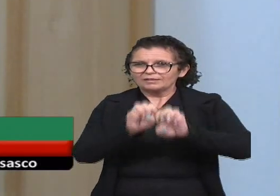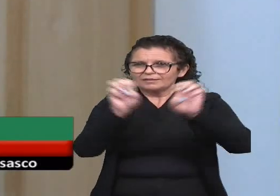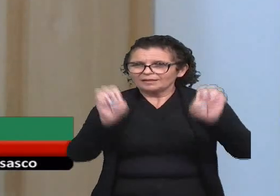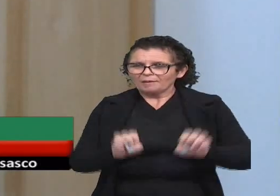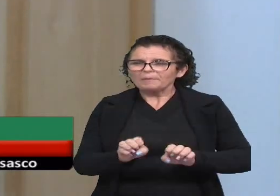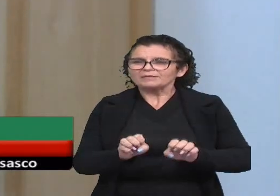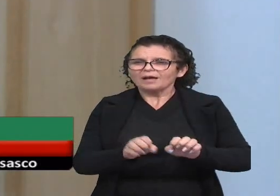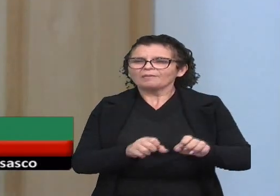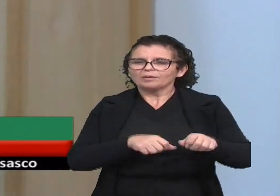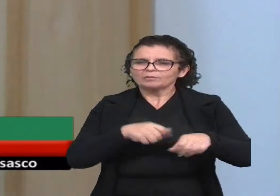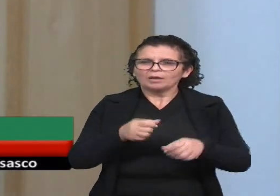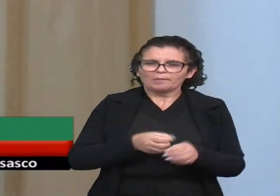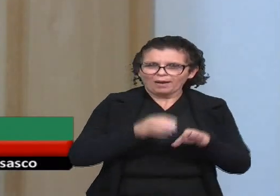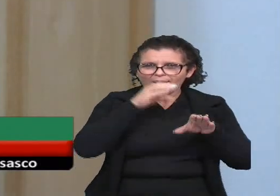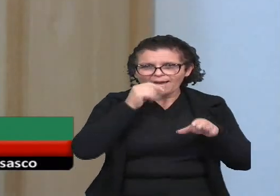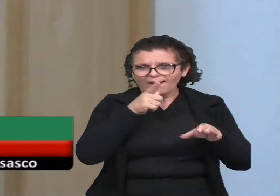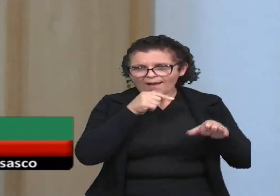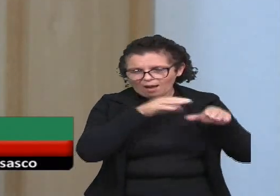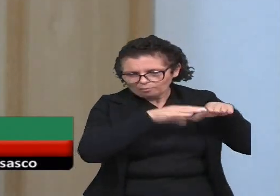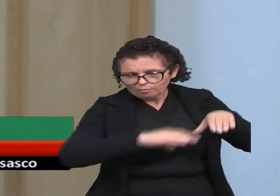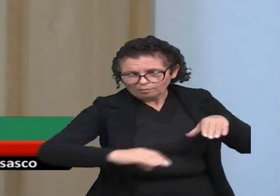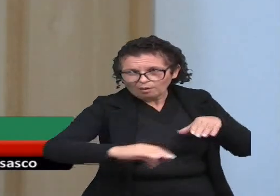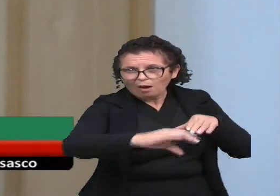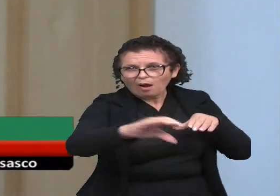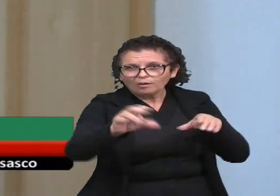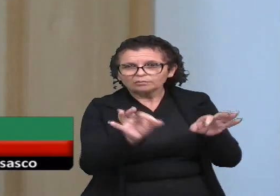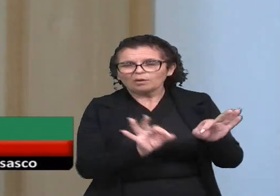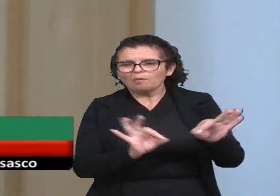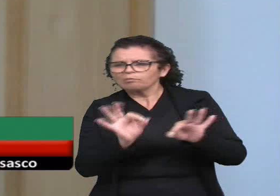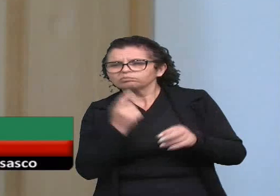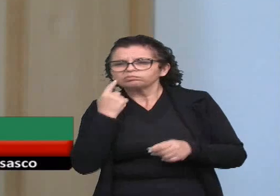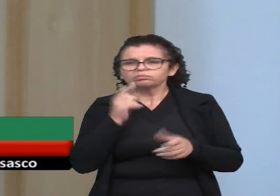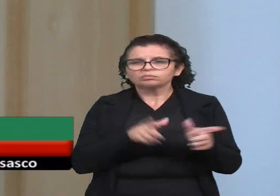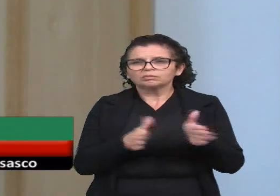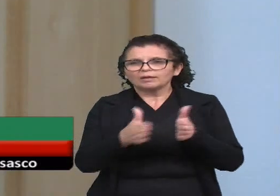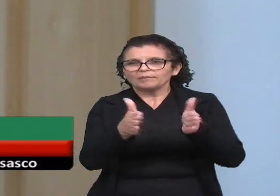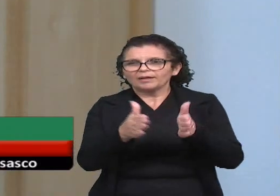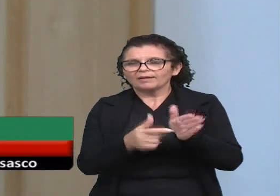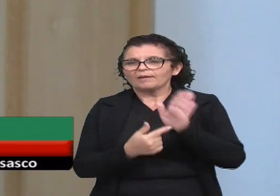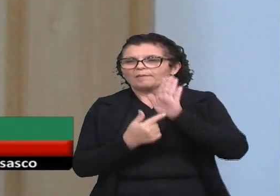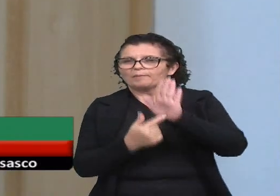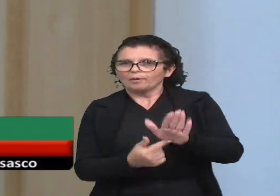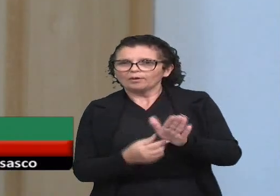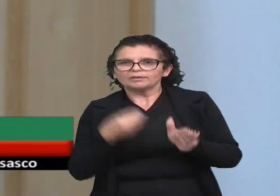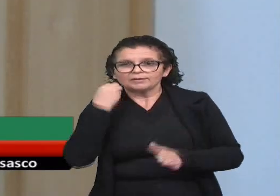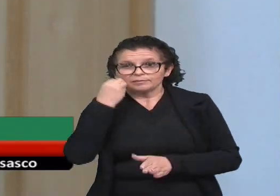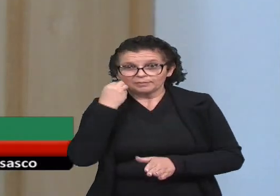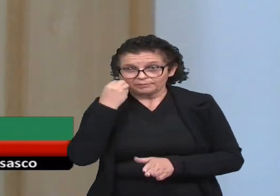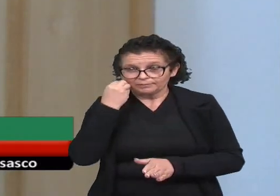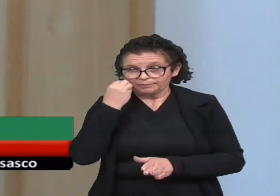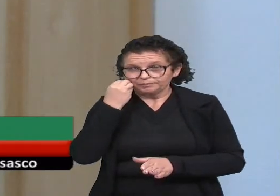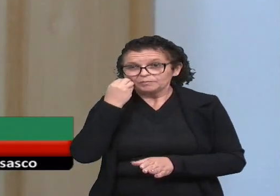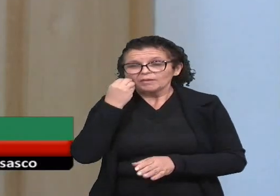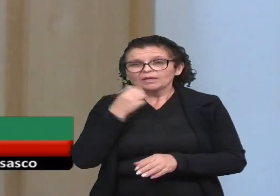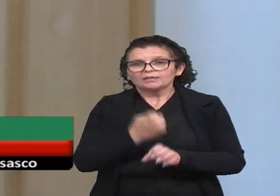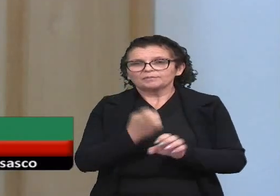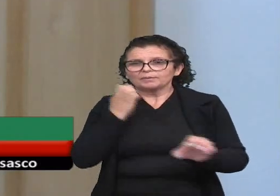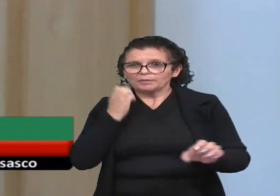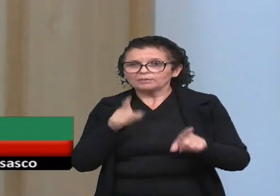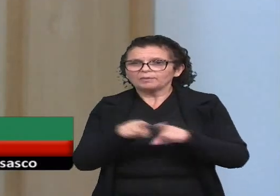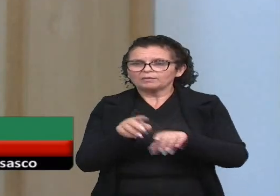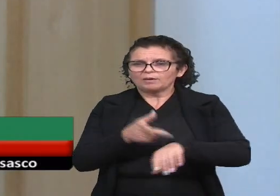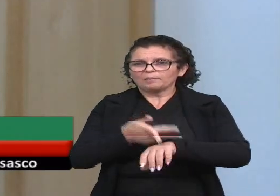de abastecimento de água, coleta de esgoto e drenagem urbana, reflete a sua especialização em engenharia e saneamento básico e o